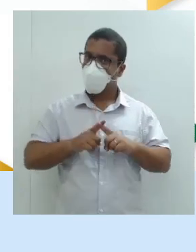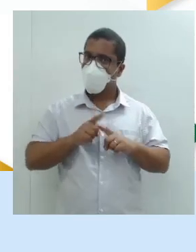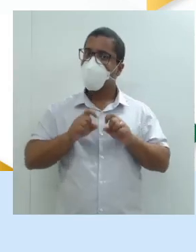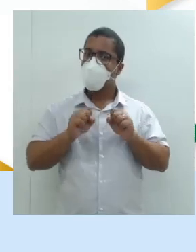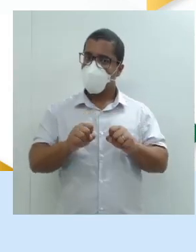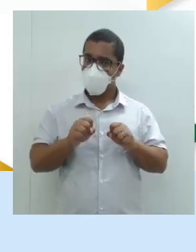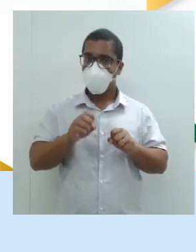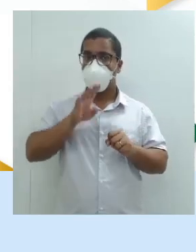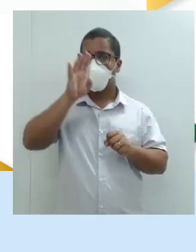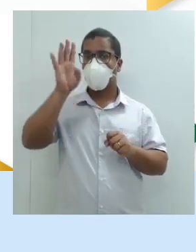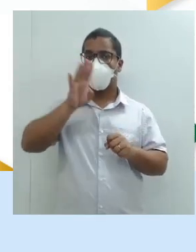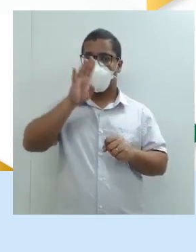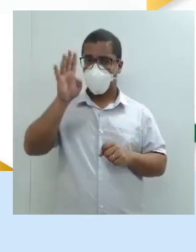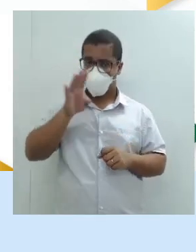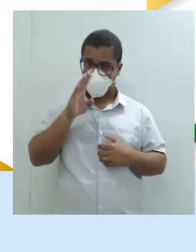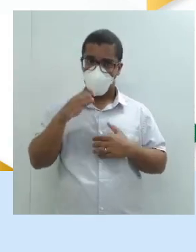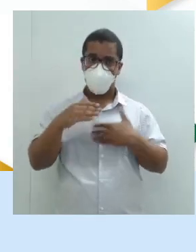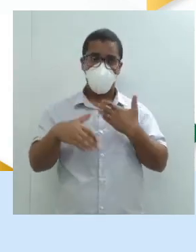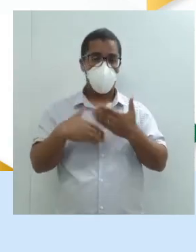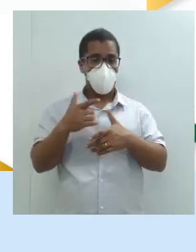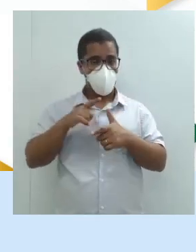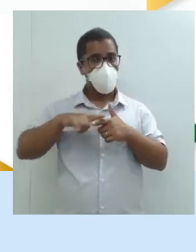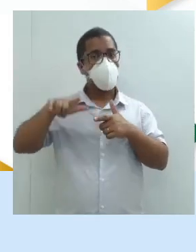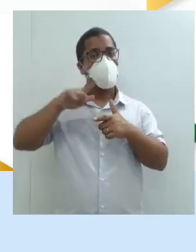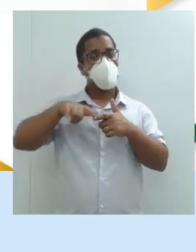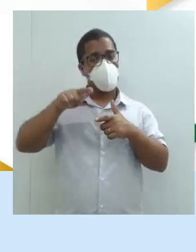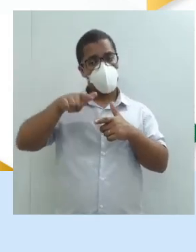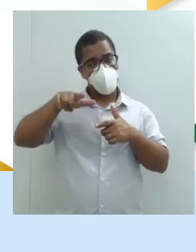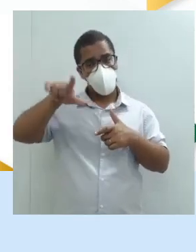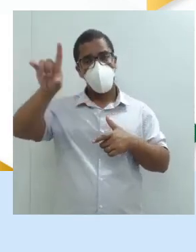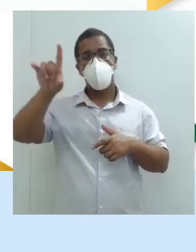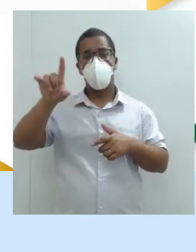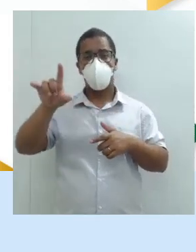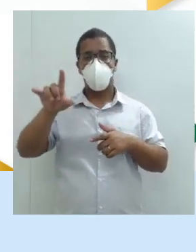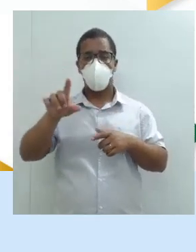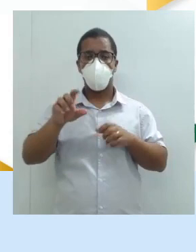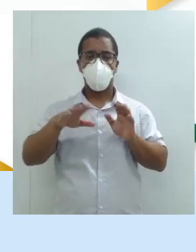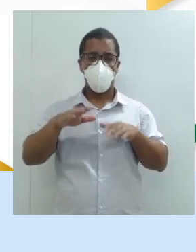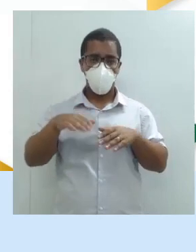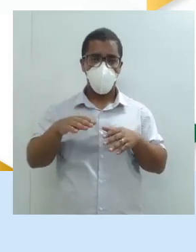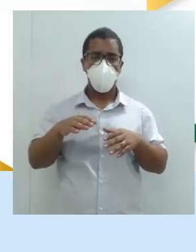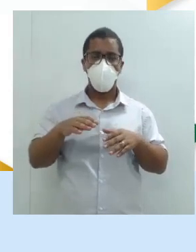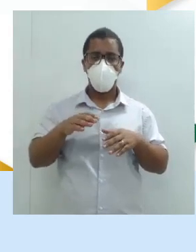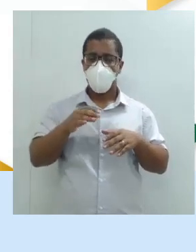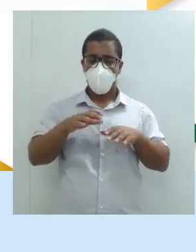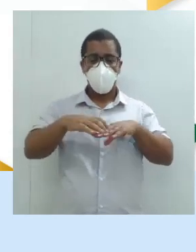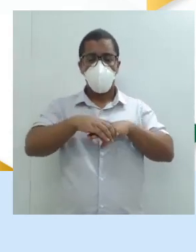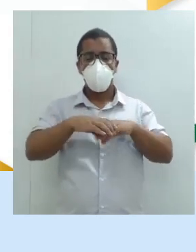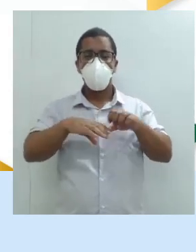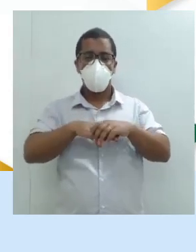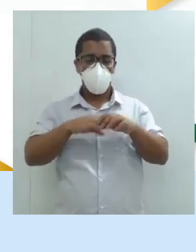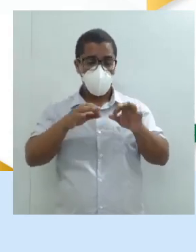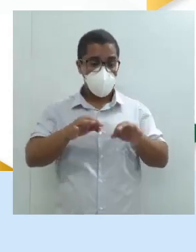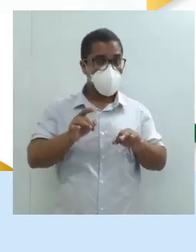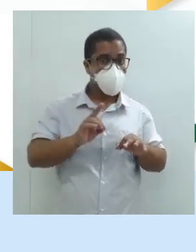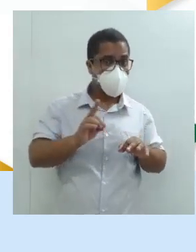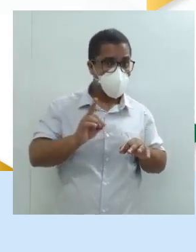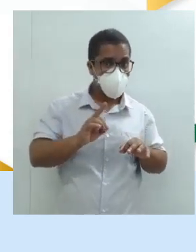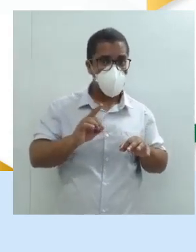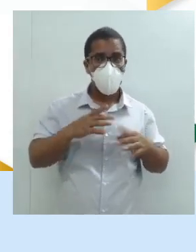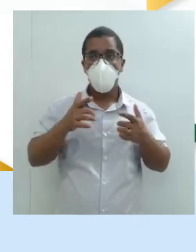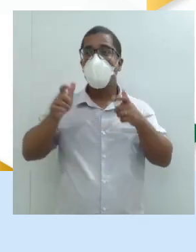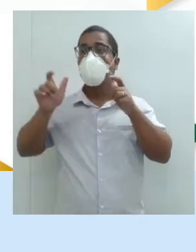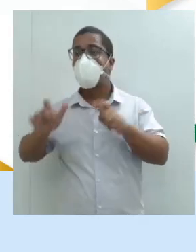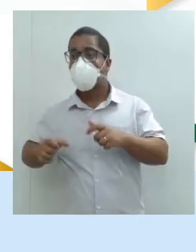maneira equivocada e aí provocar alguns outros problemas como lesões, se o sapato não for adequado, se o local não for adequado,